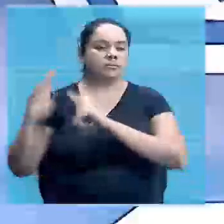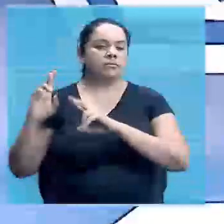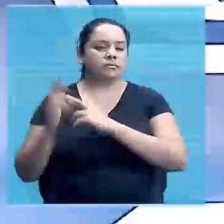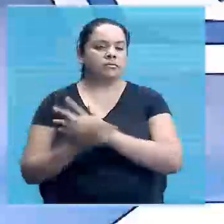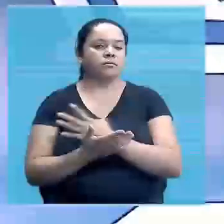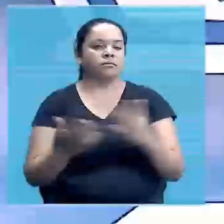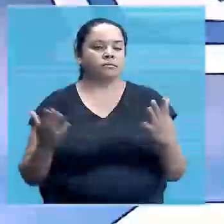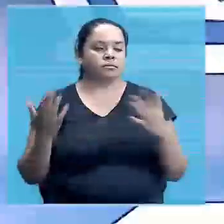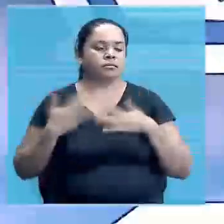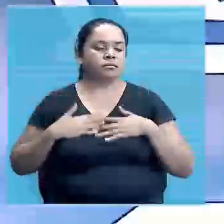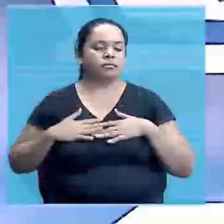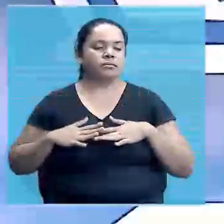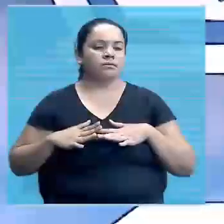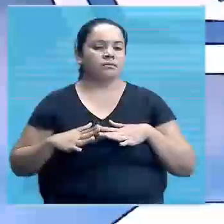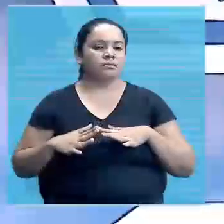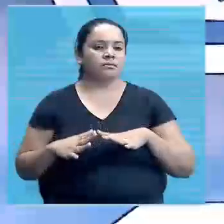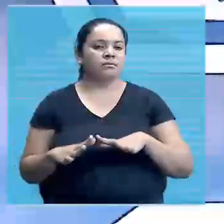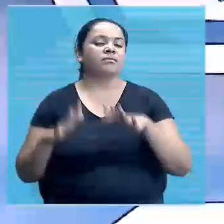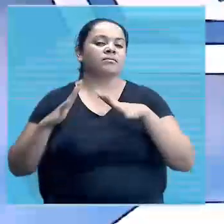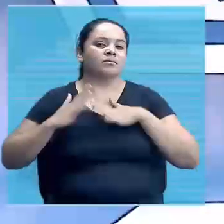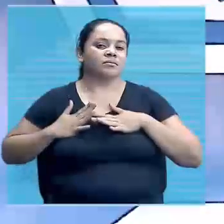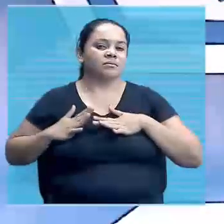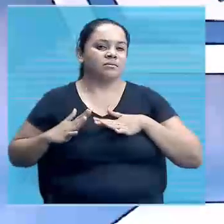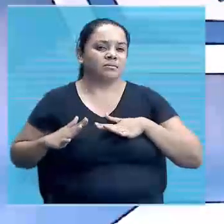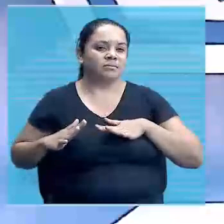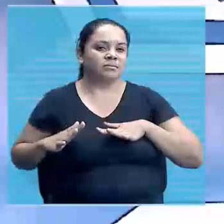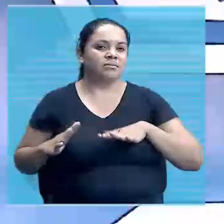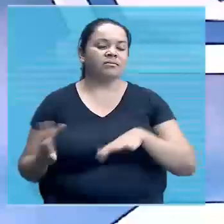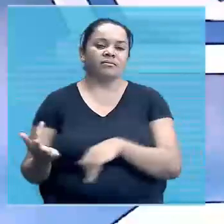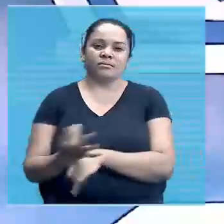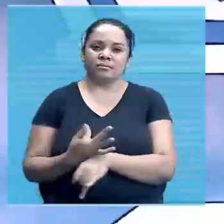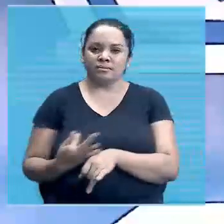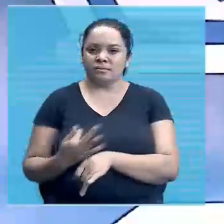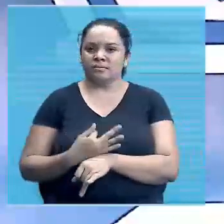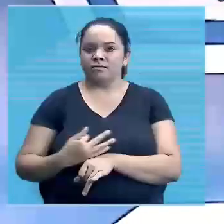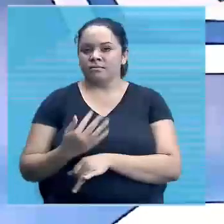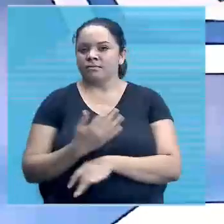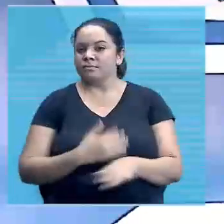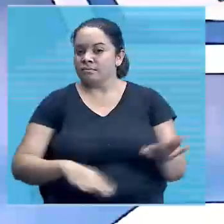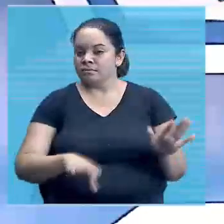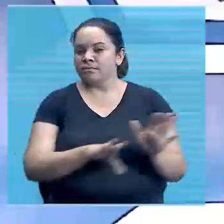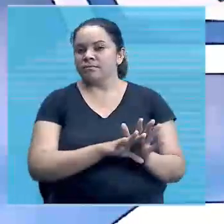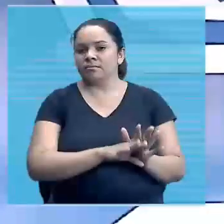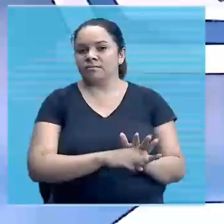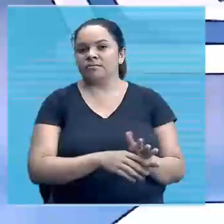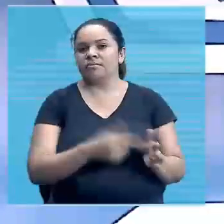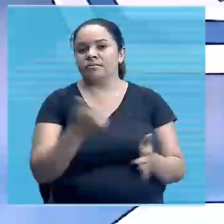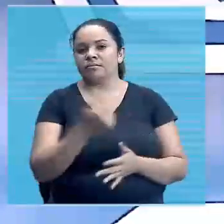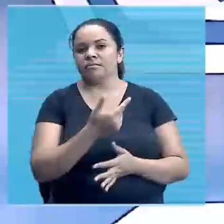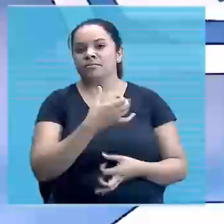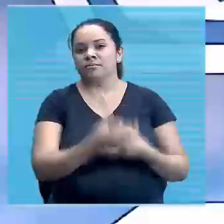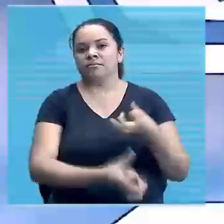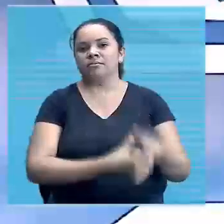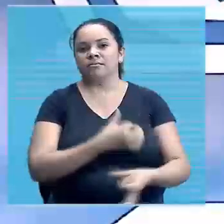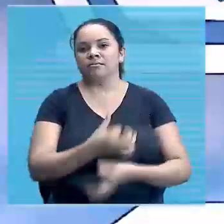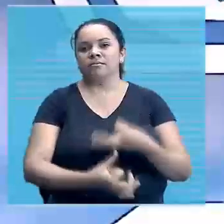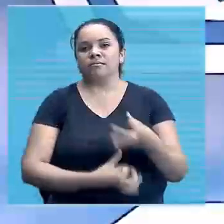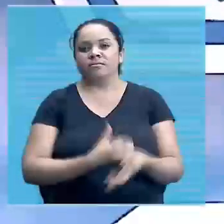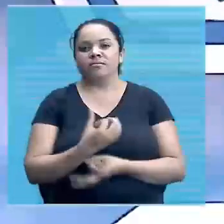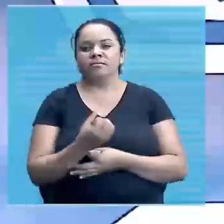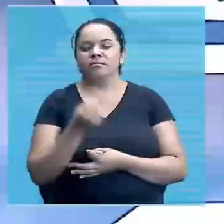aí descansem aí nessas férias para vocês chegarem aqui no segundo semestre com as energias